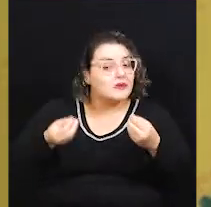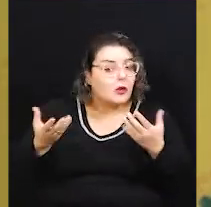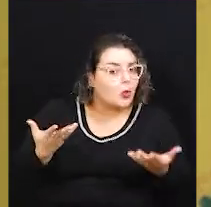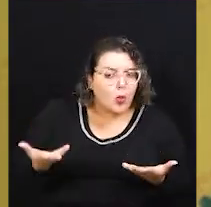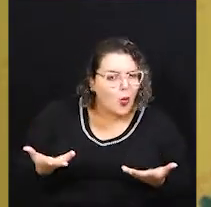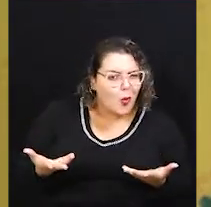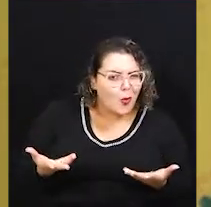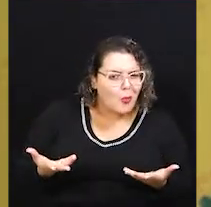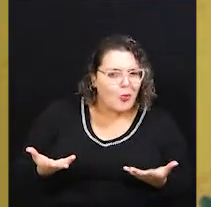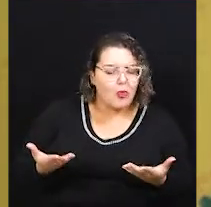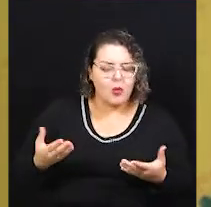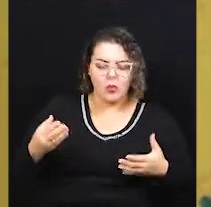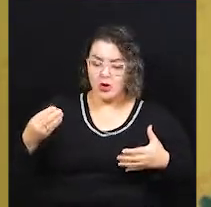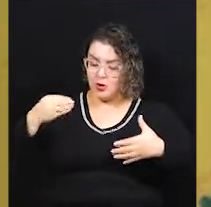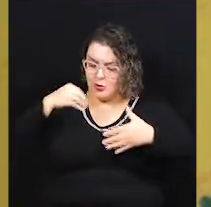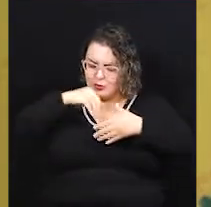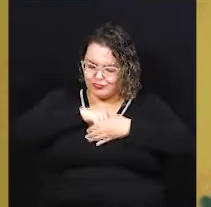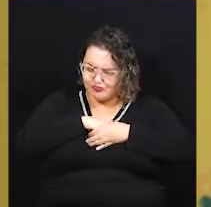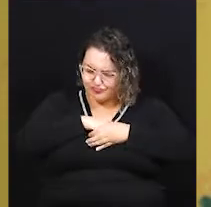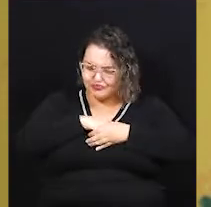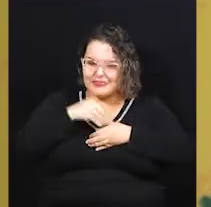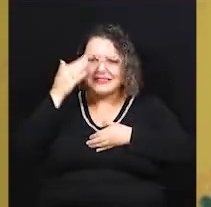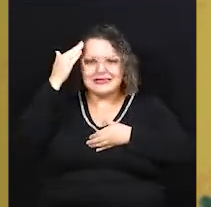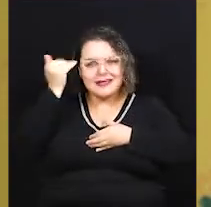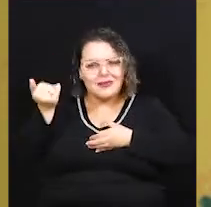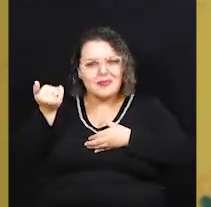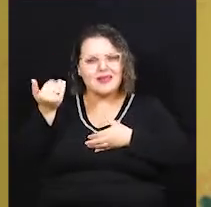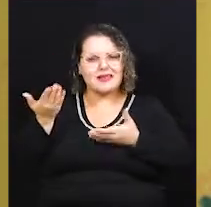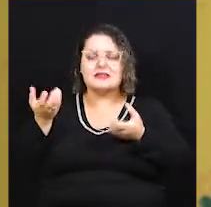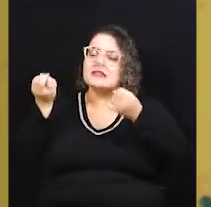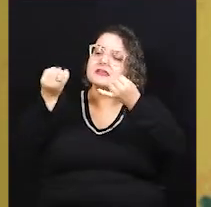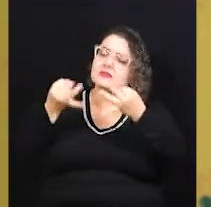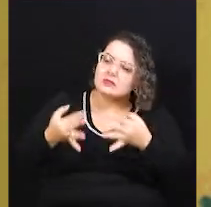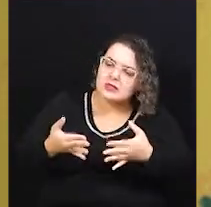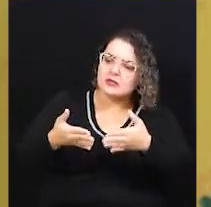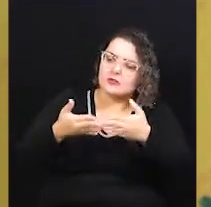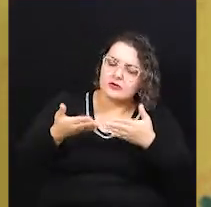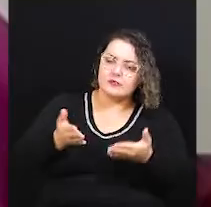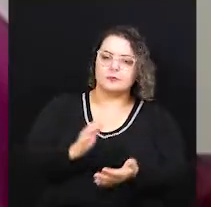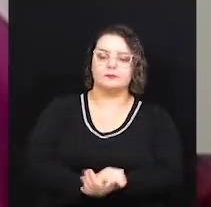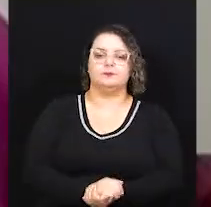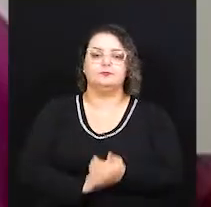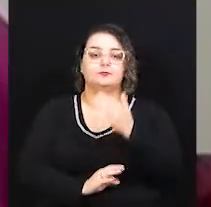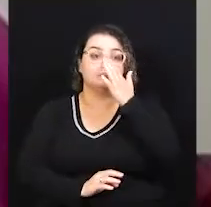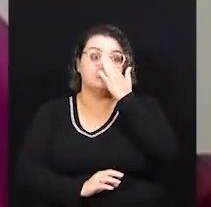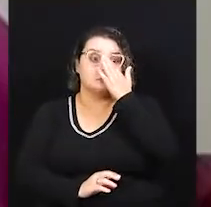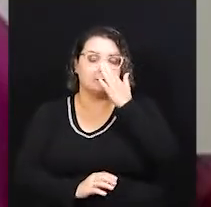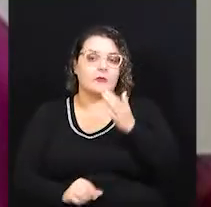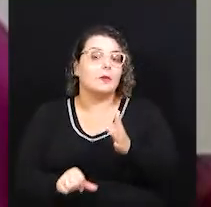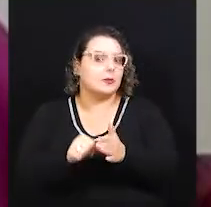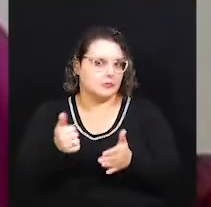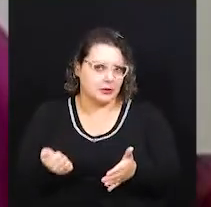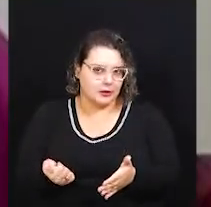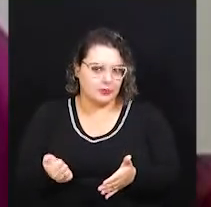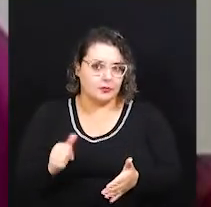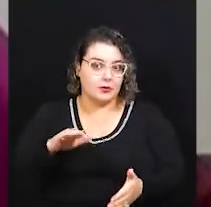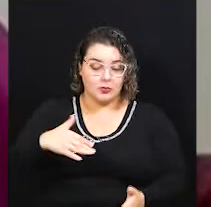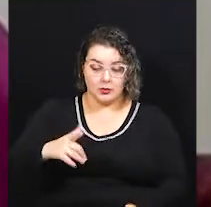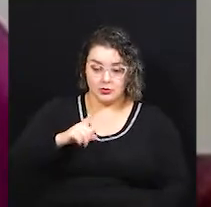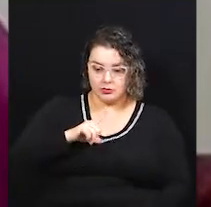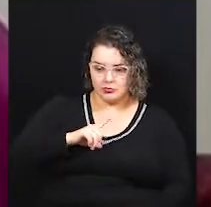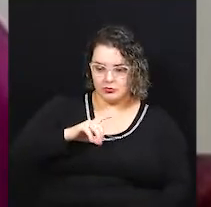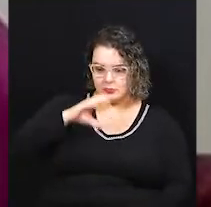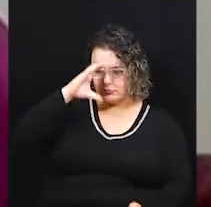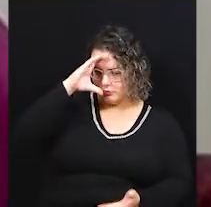assim reconhecer a fundo os sentimentos? Explica pra gente, por favor. Olha só, primeiro, você quando estiver